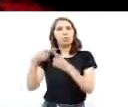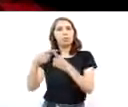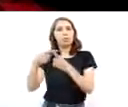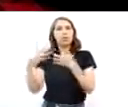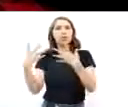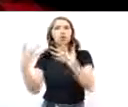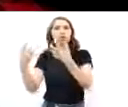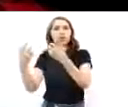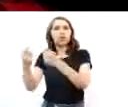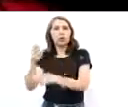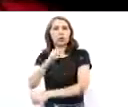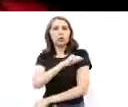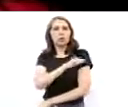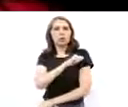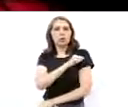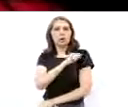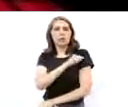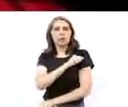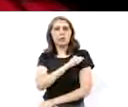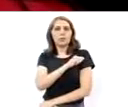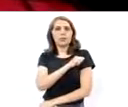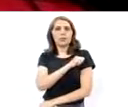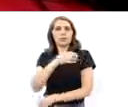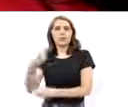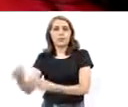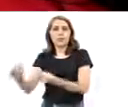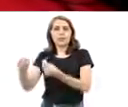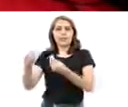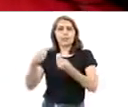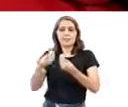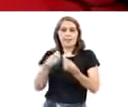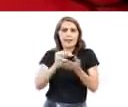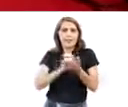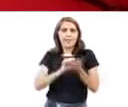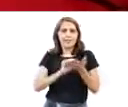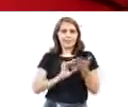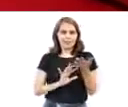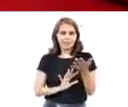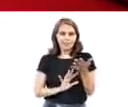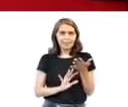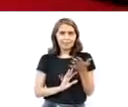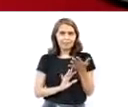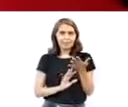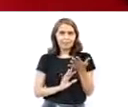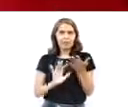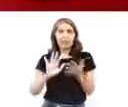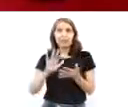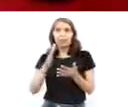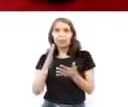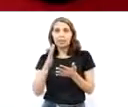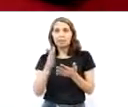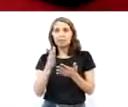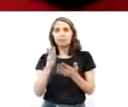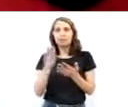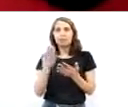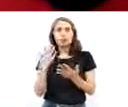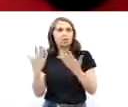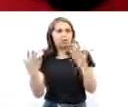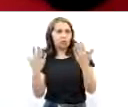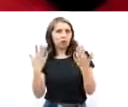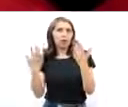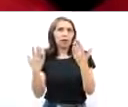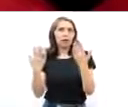quando fizemos o comparativo do primeiro bimestre para o segundo,